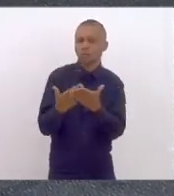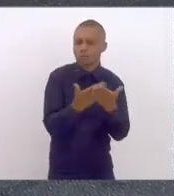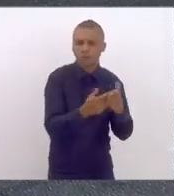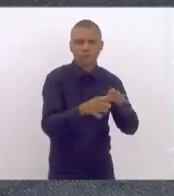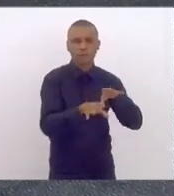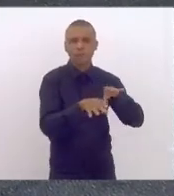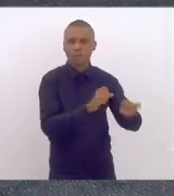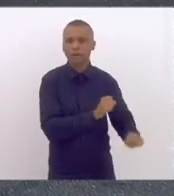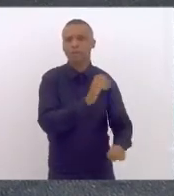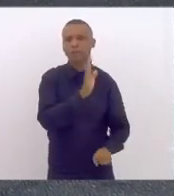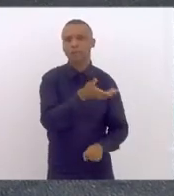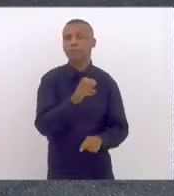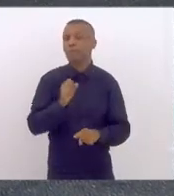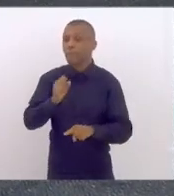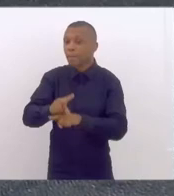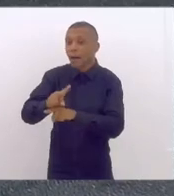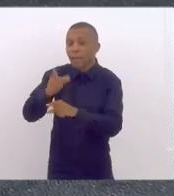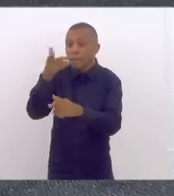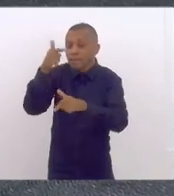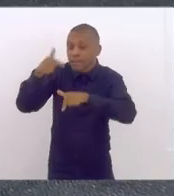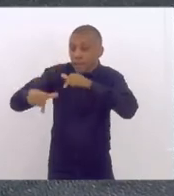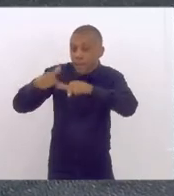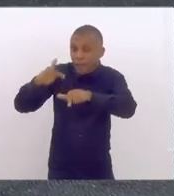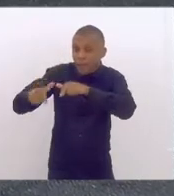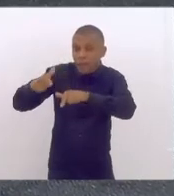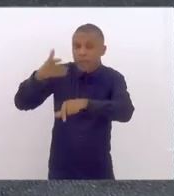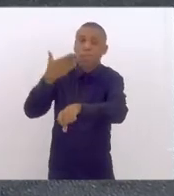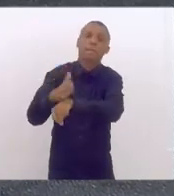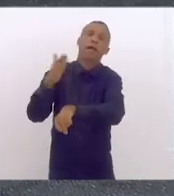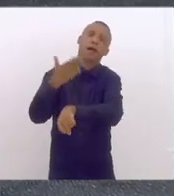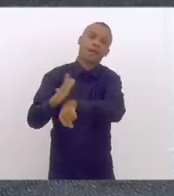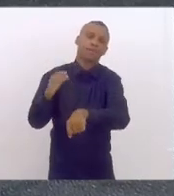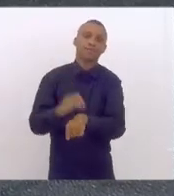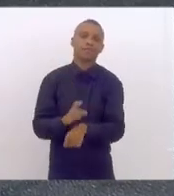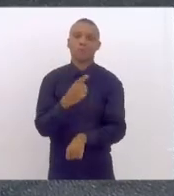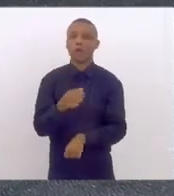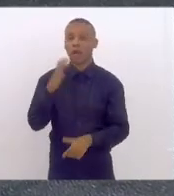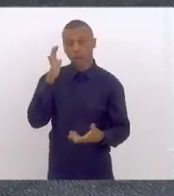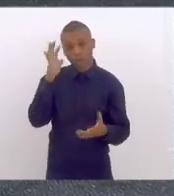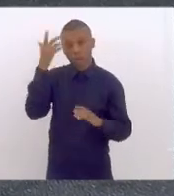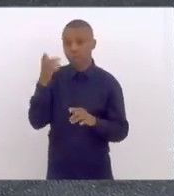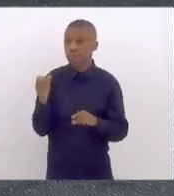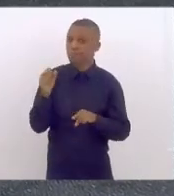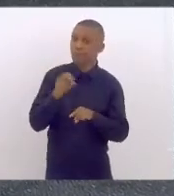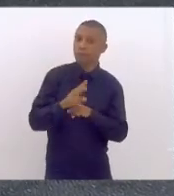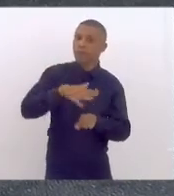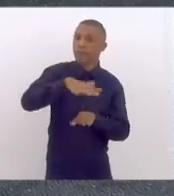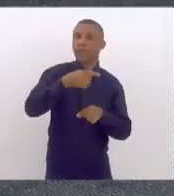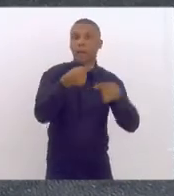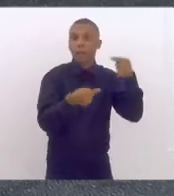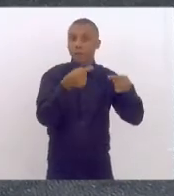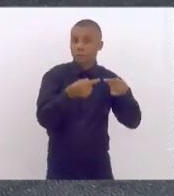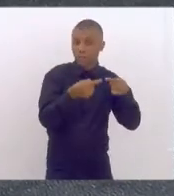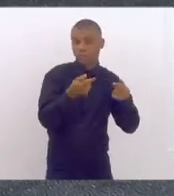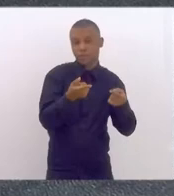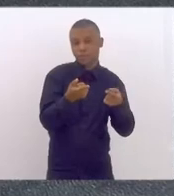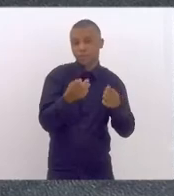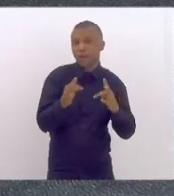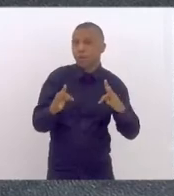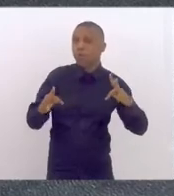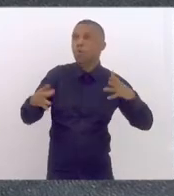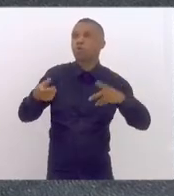fomos para a Vida Prática entramos na política muitos não todos mas